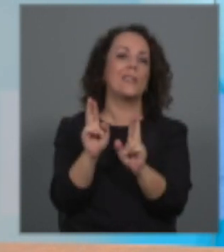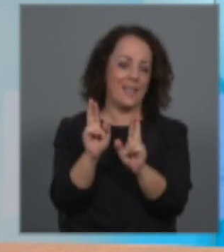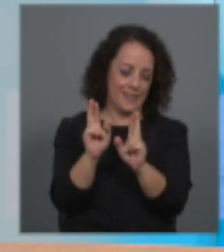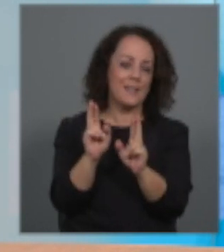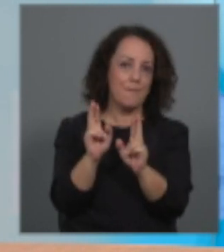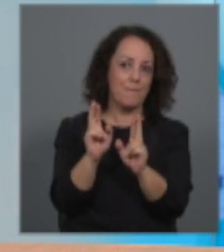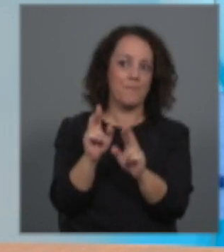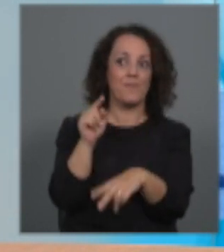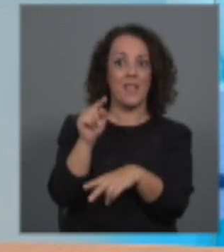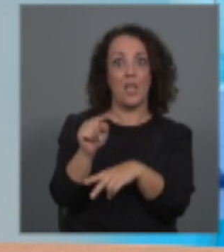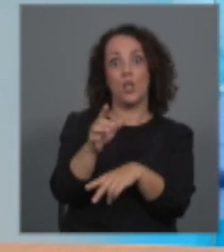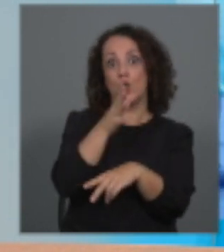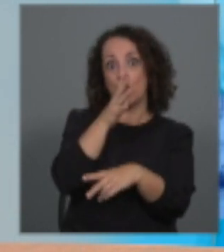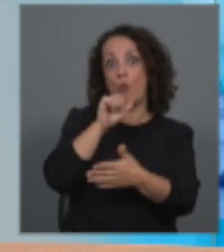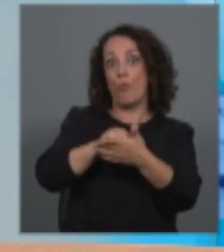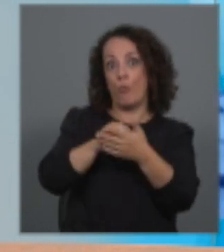dos profetas.